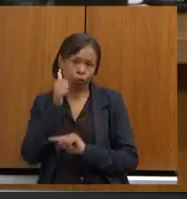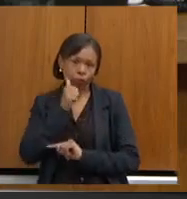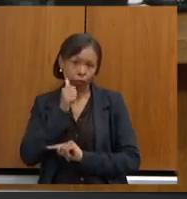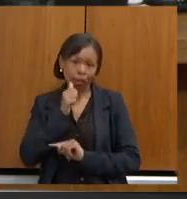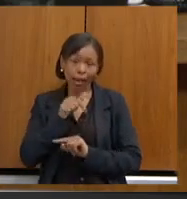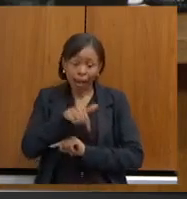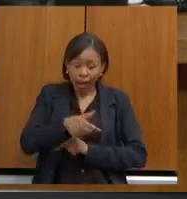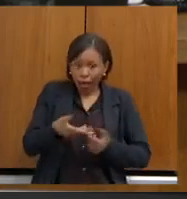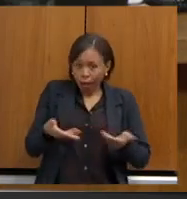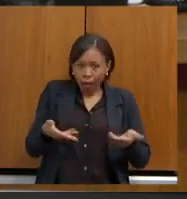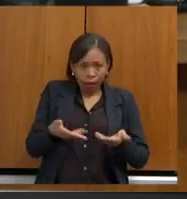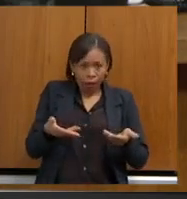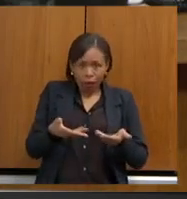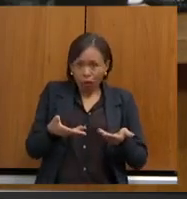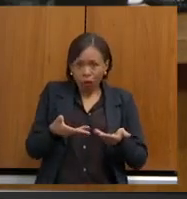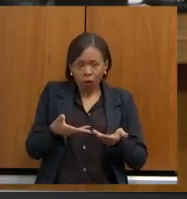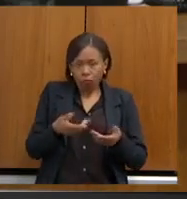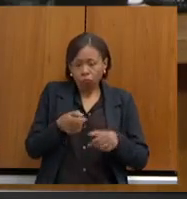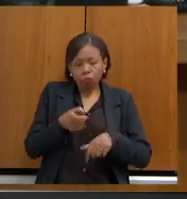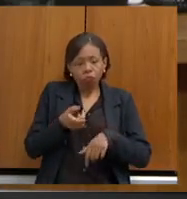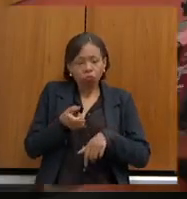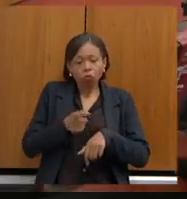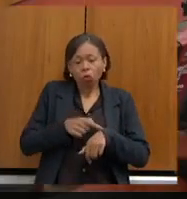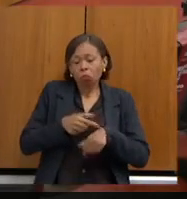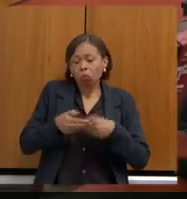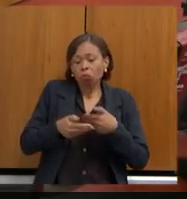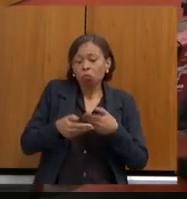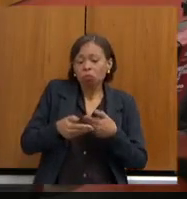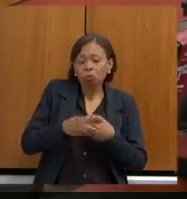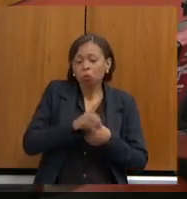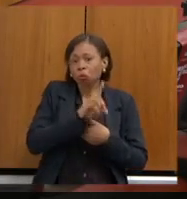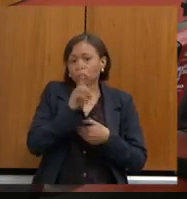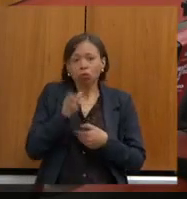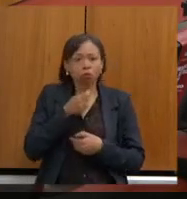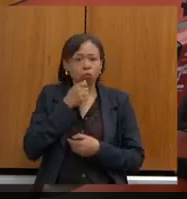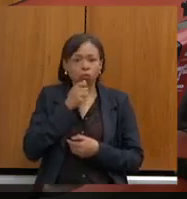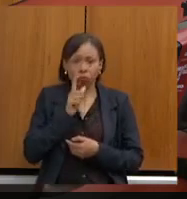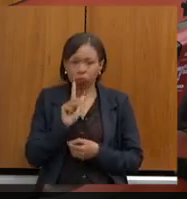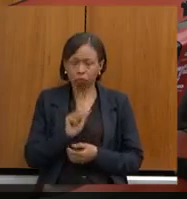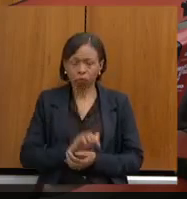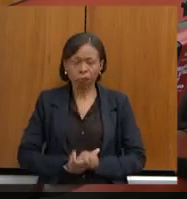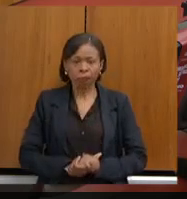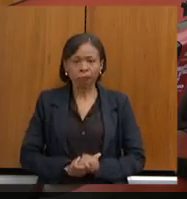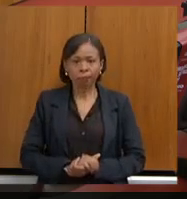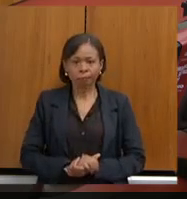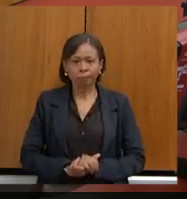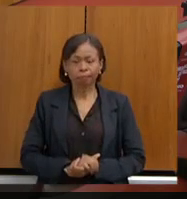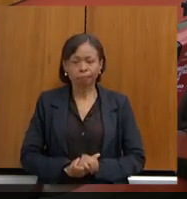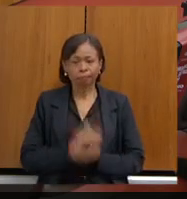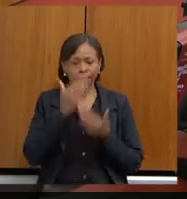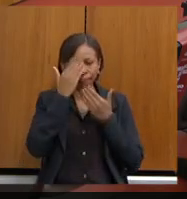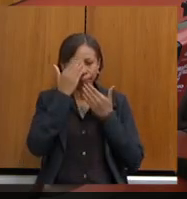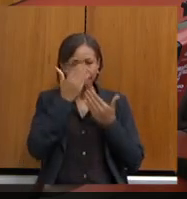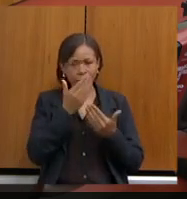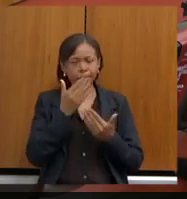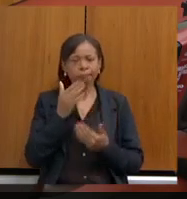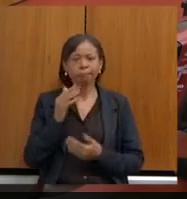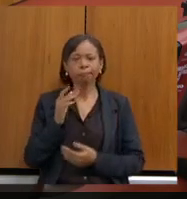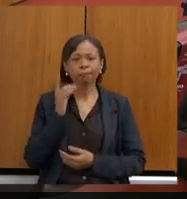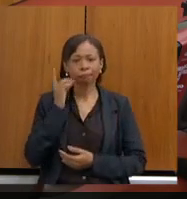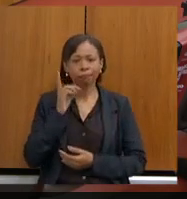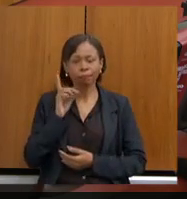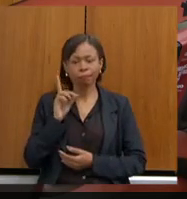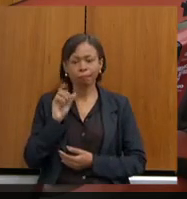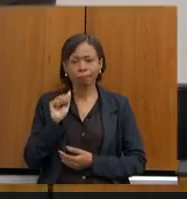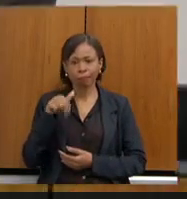há previsão nesse sentido quem E aí e agradeço senso as intervenções deputada Ana Paula